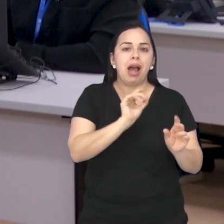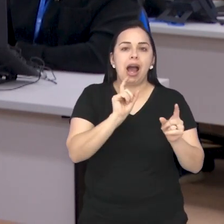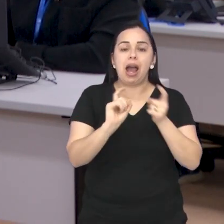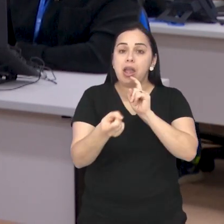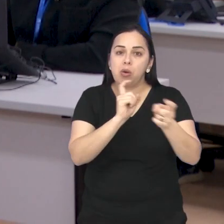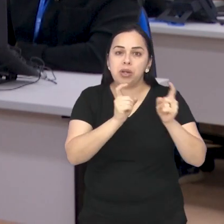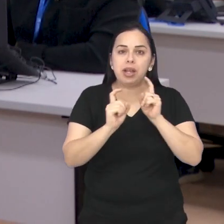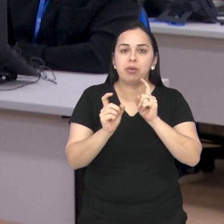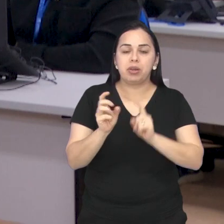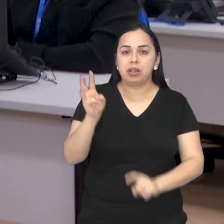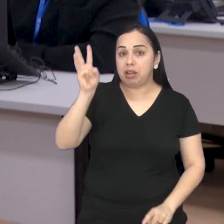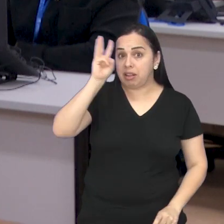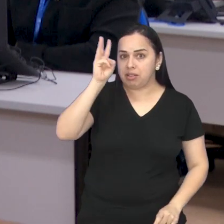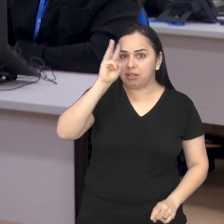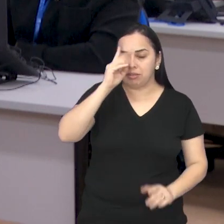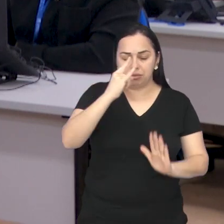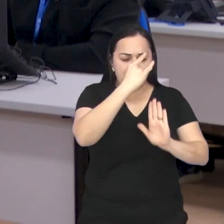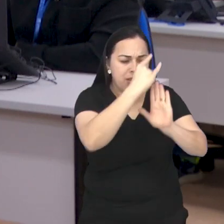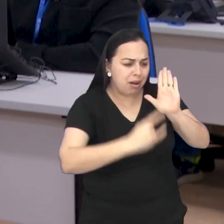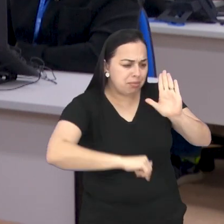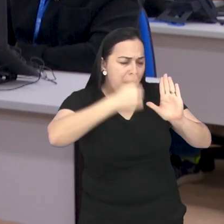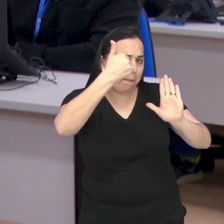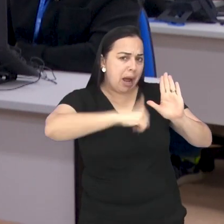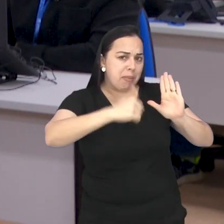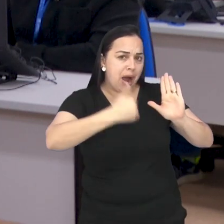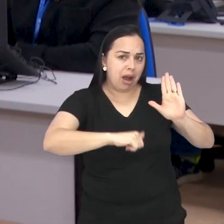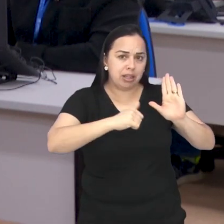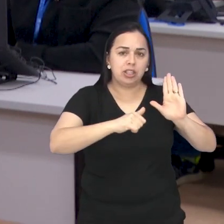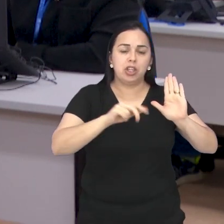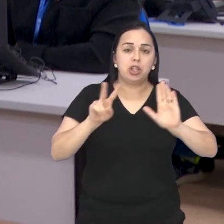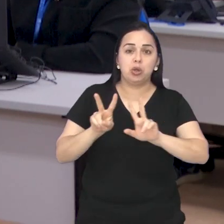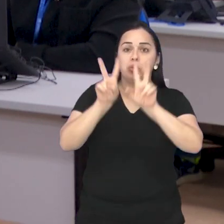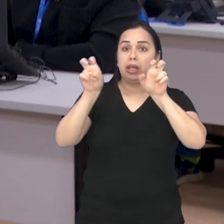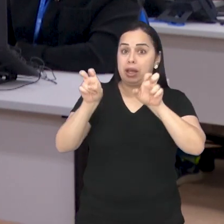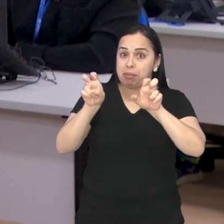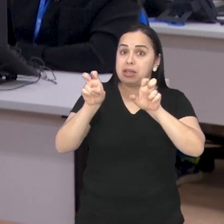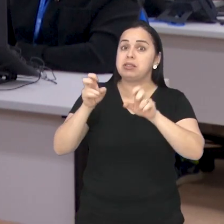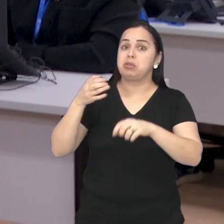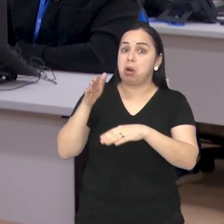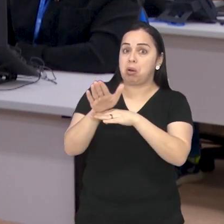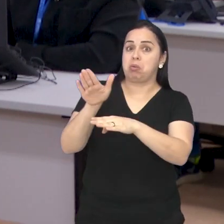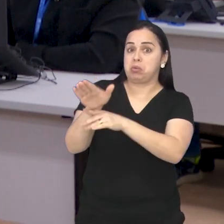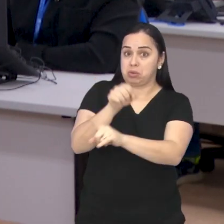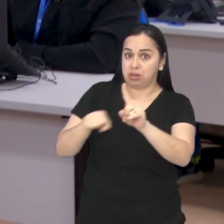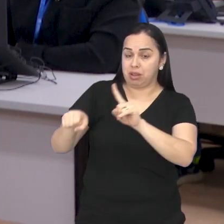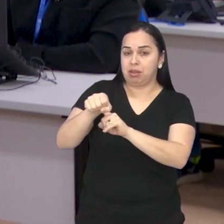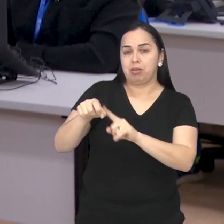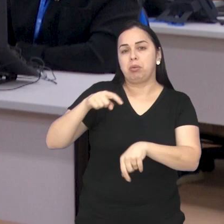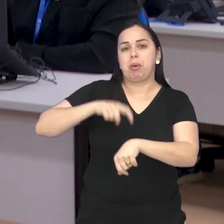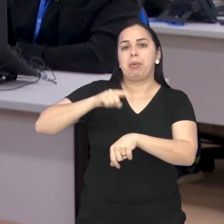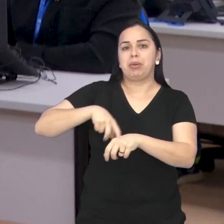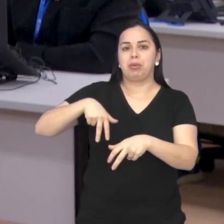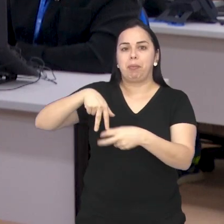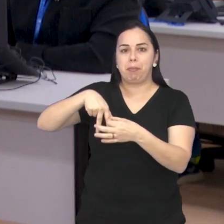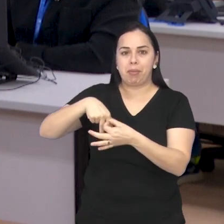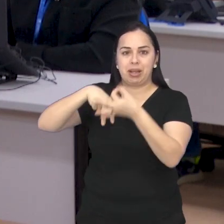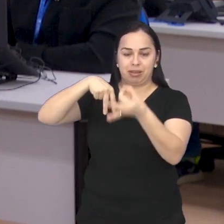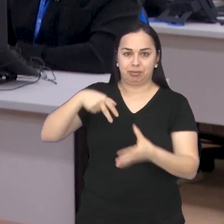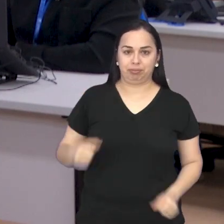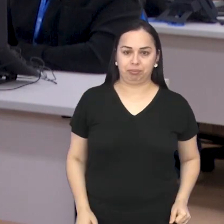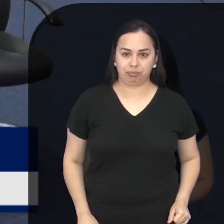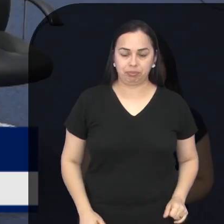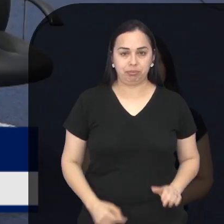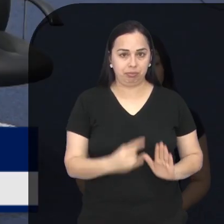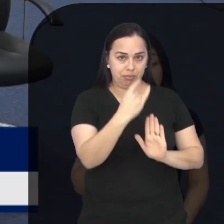sessão realizada na terça-feira, que contou com a apreciação de documentos e o debate de temas de interesse público durante o Pinga Fogo.